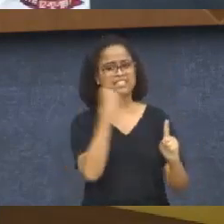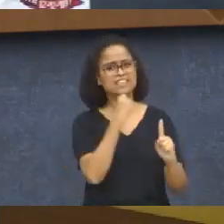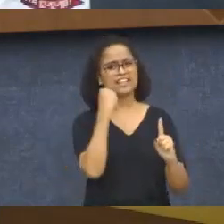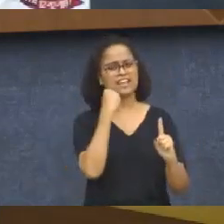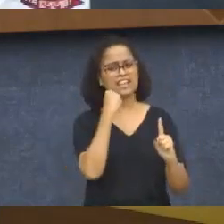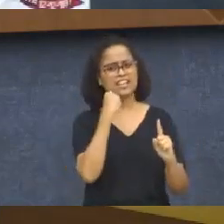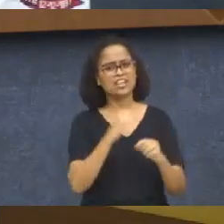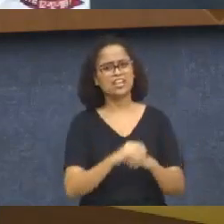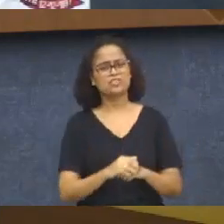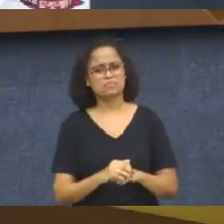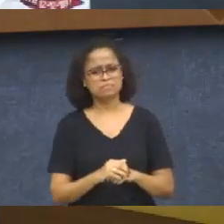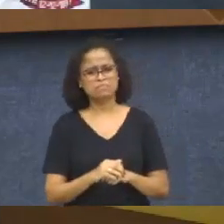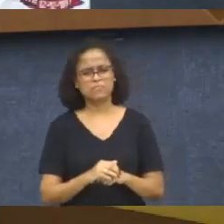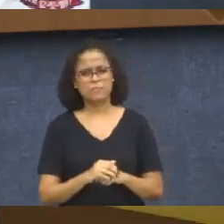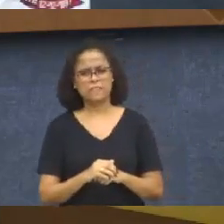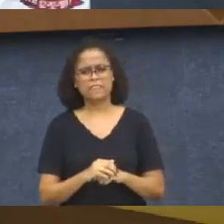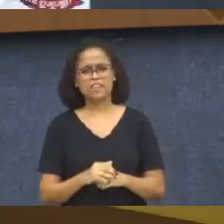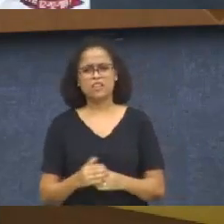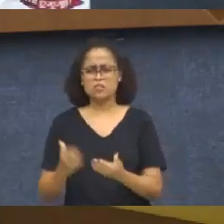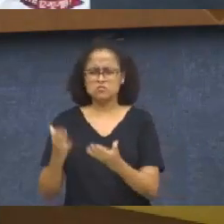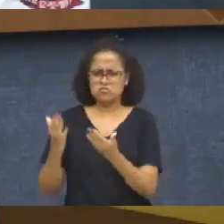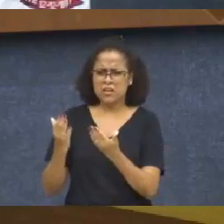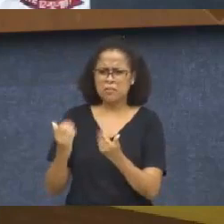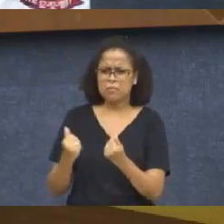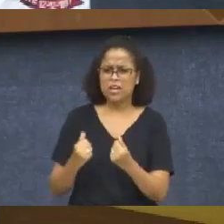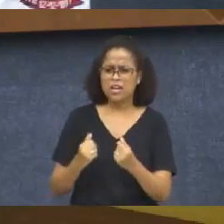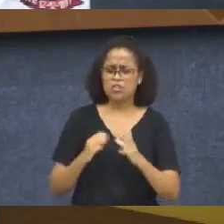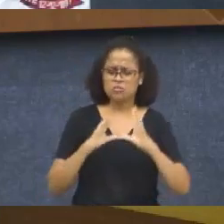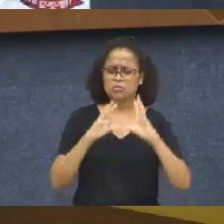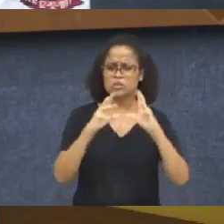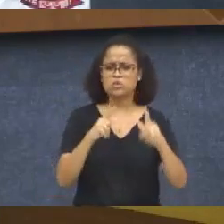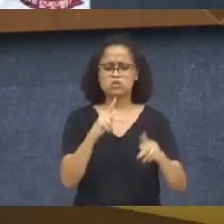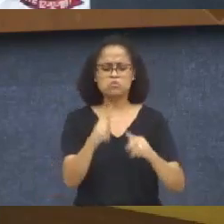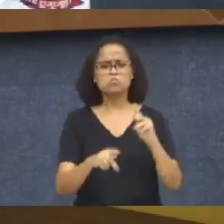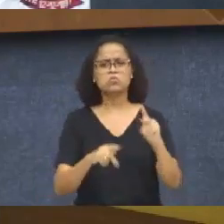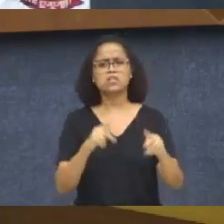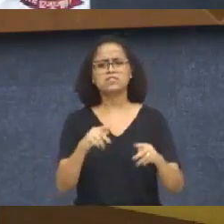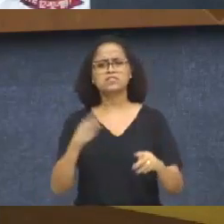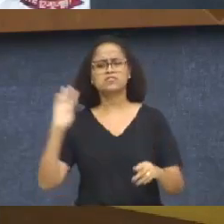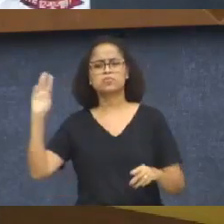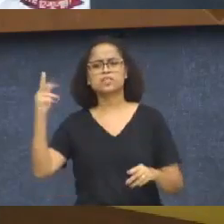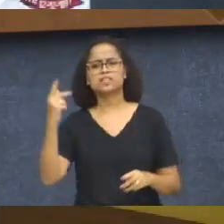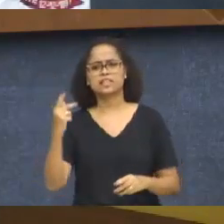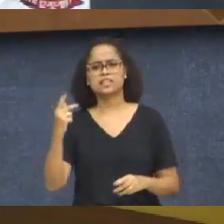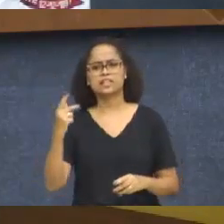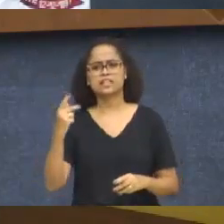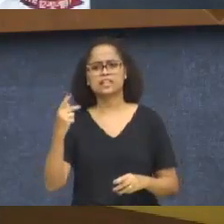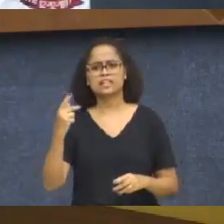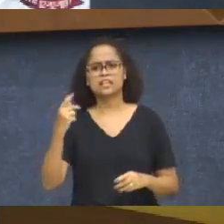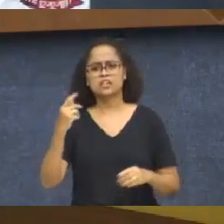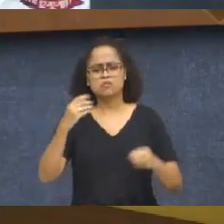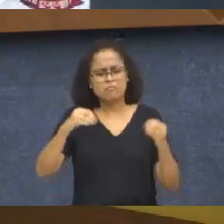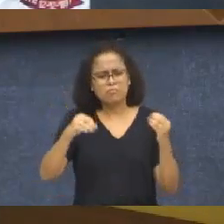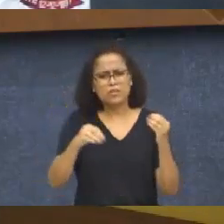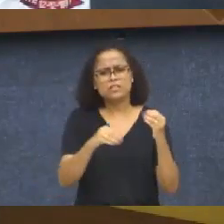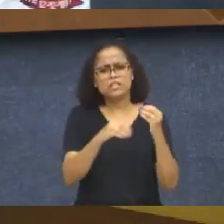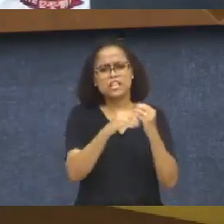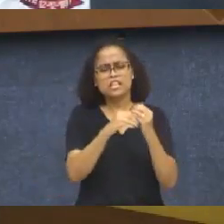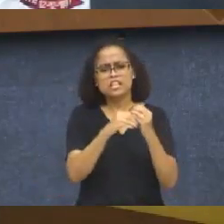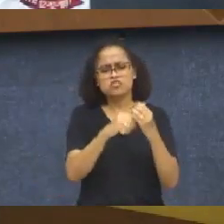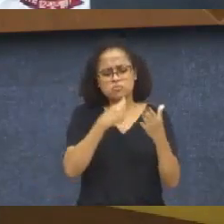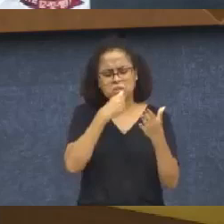aqui toda a população de BH, toda a população mineira que aderem junto a esses profissionais a